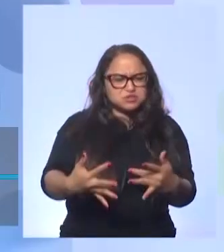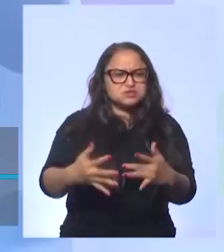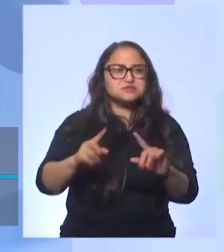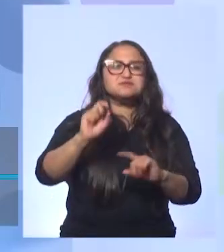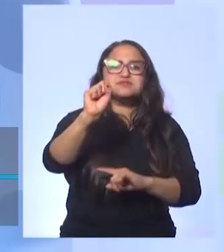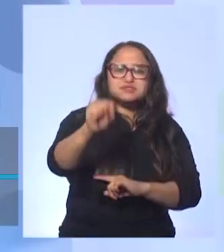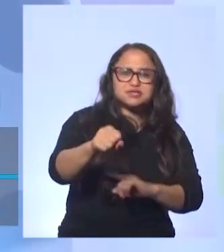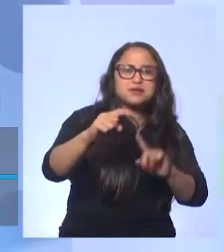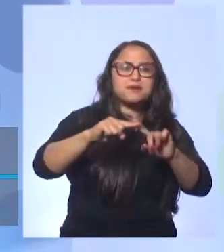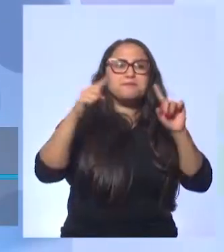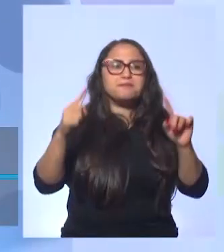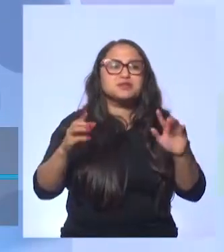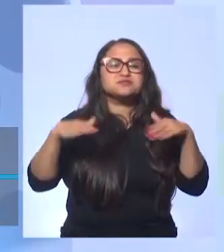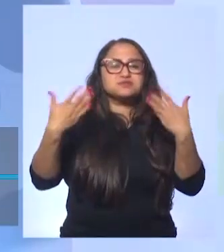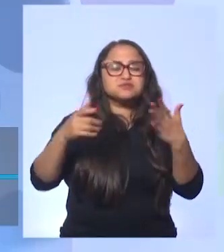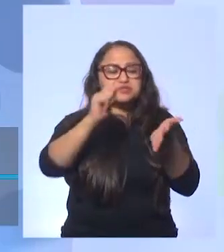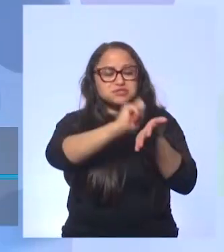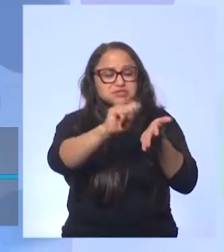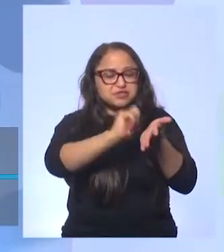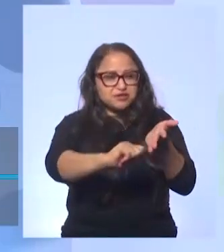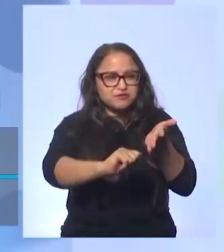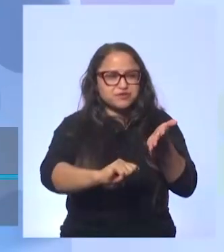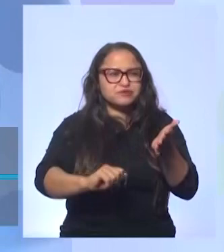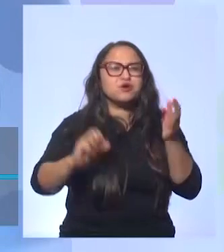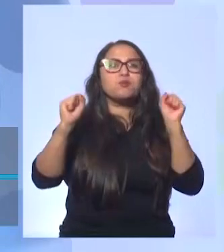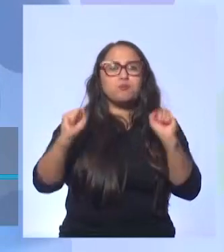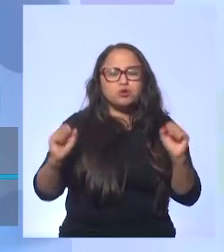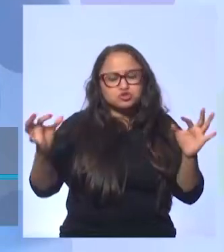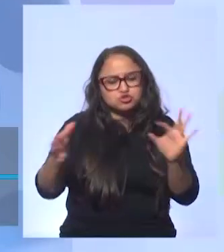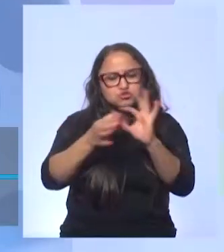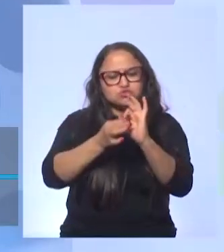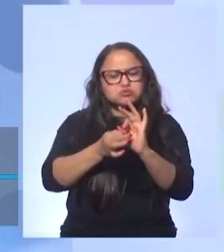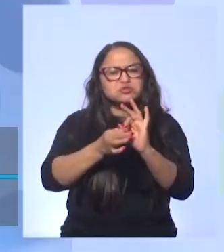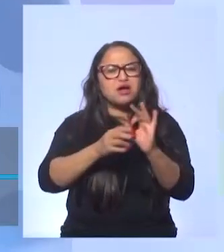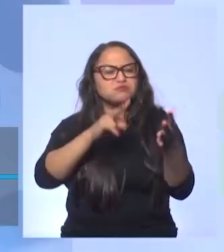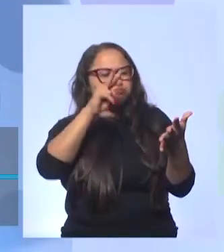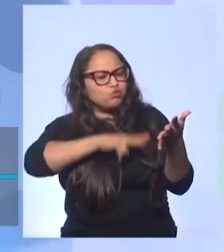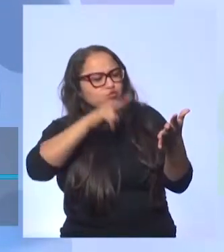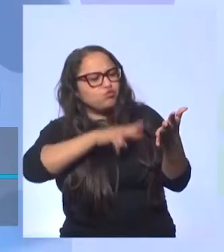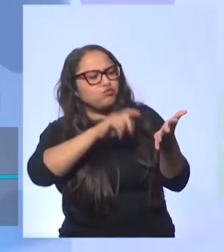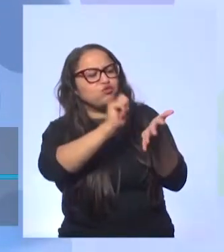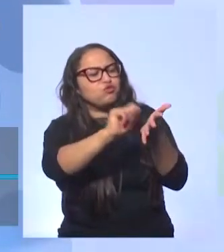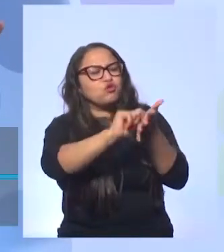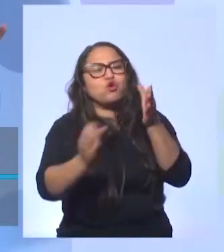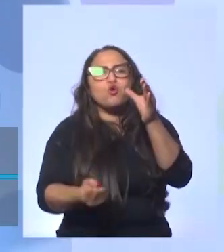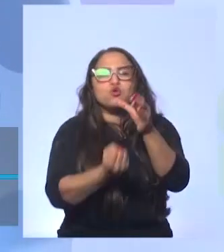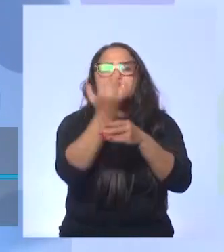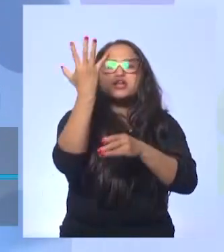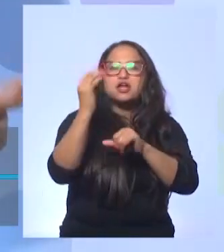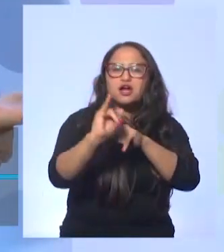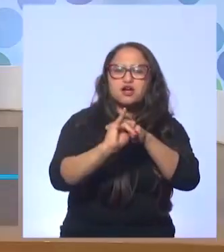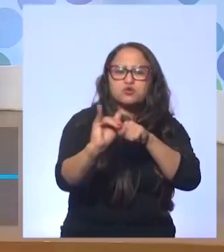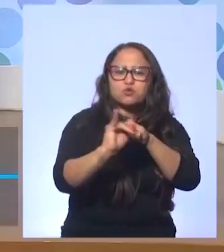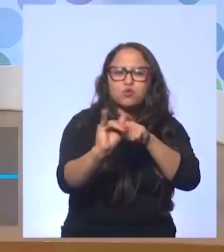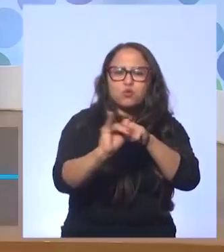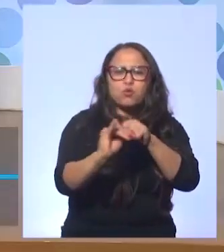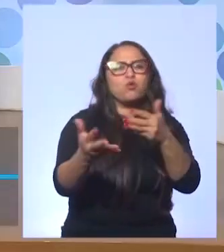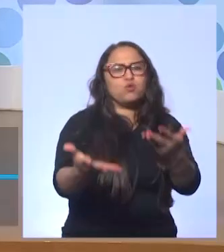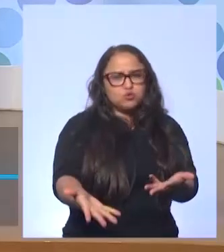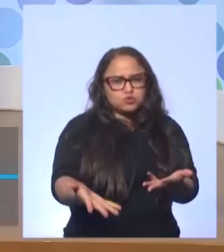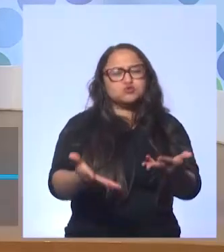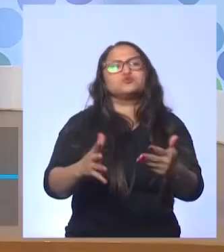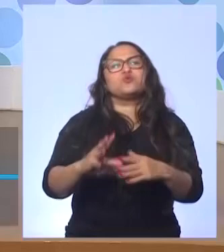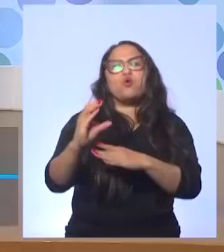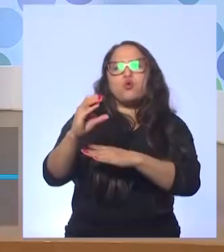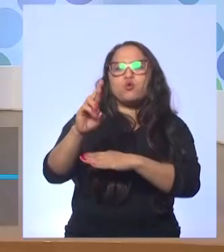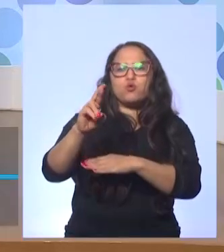que a gente vai escrever uma mesma coisa, aí ele podia optar, né, fazer um relato do que aconteceu, ou criar aí um conto, enfim. Uma crônica. Uma